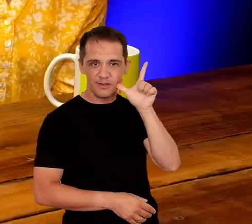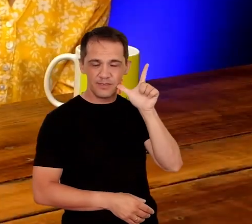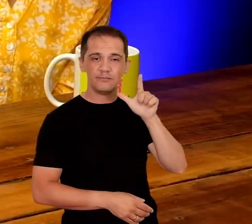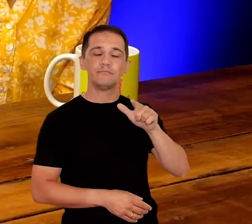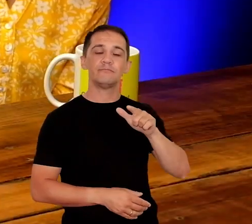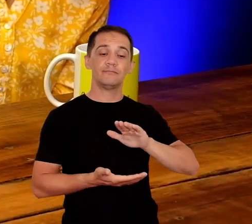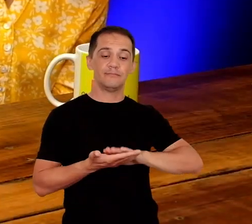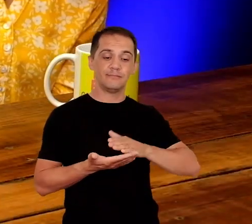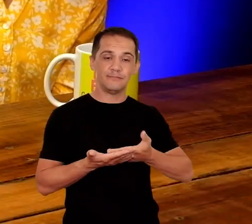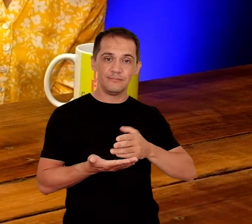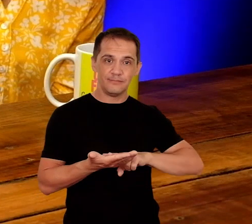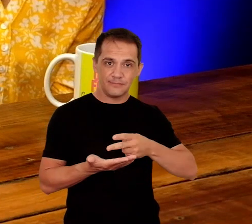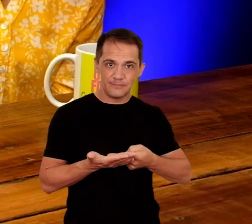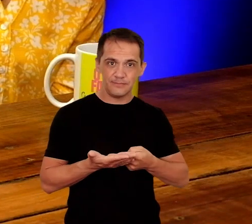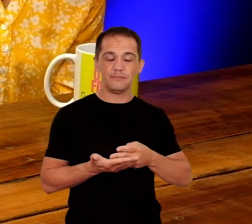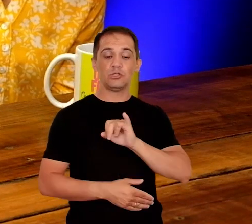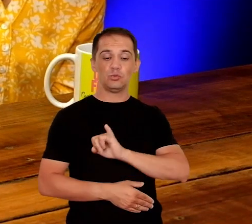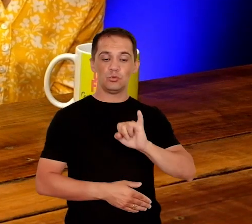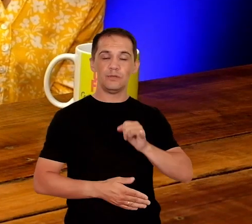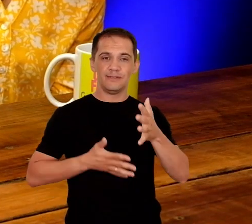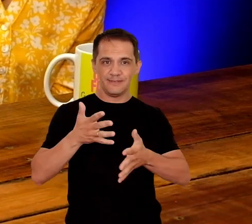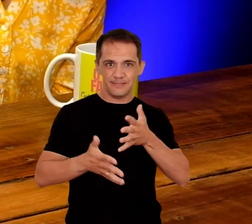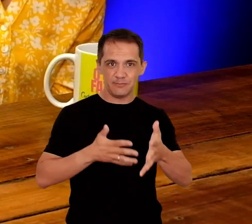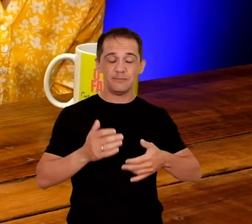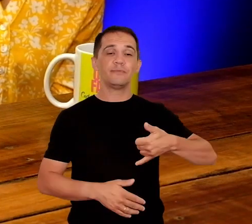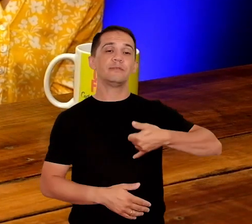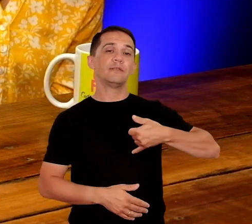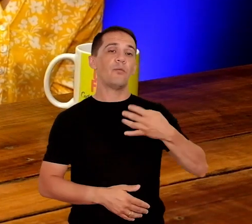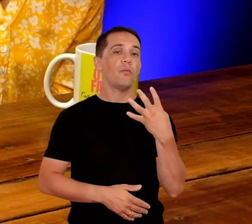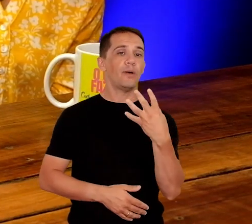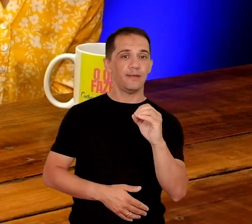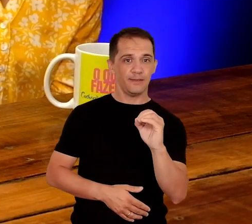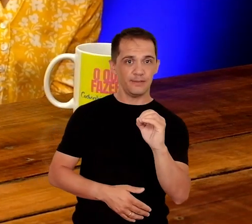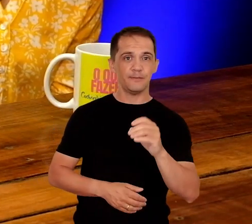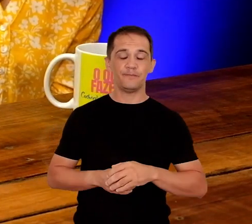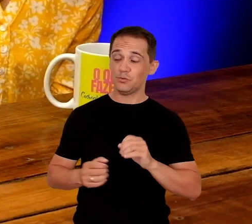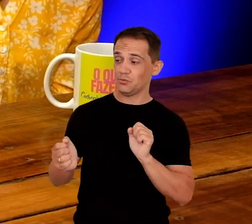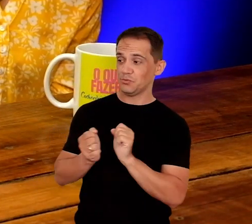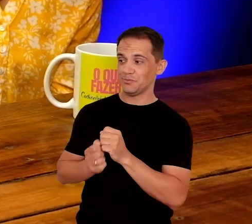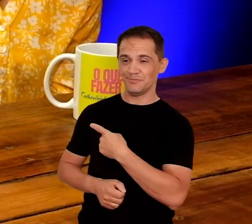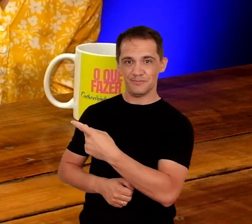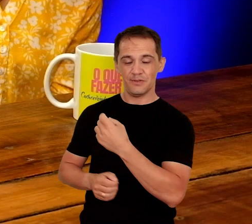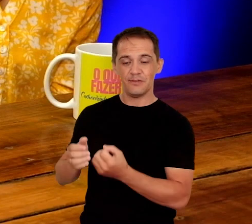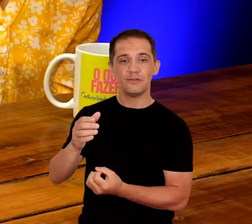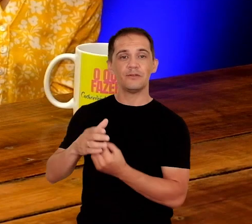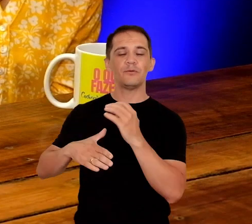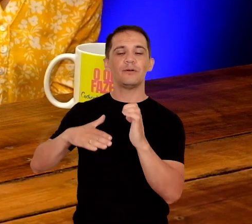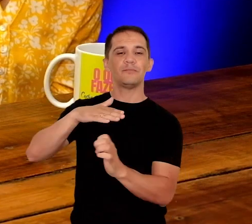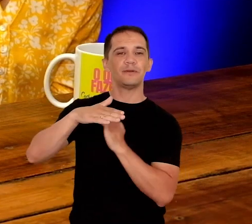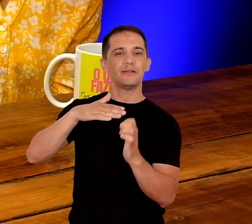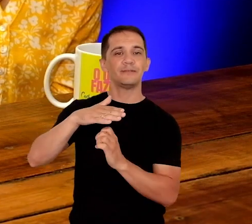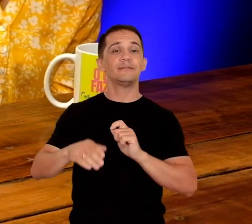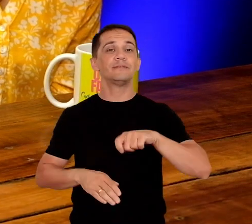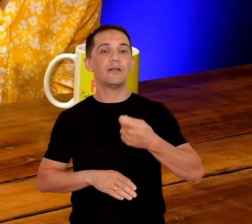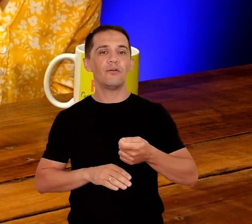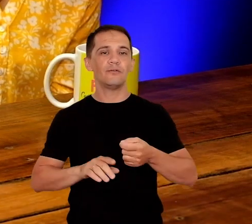Leandro, tradutor e intérprete de Libras, instrutor de Libras, tenho 40 anos e, junto com a Michele, criador da